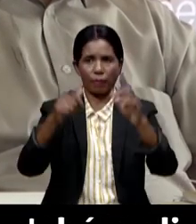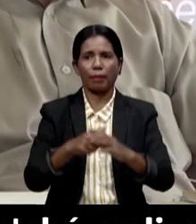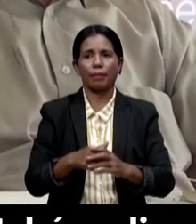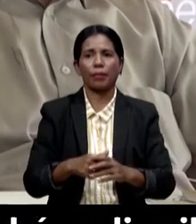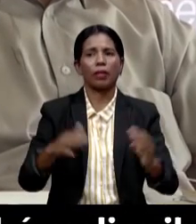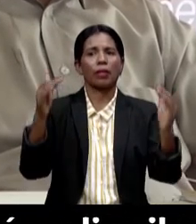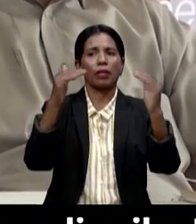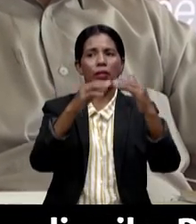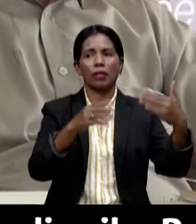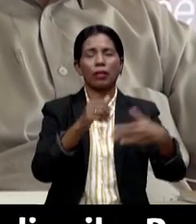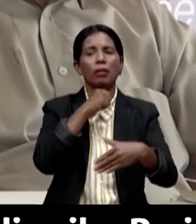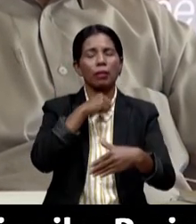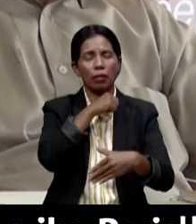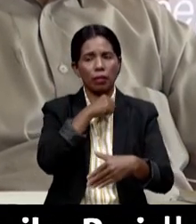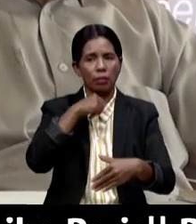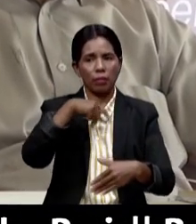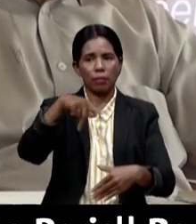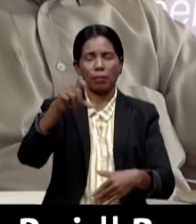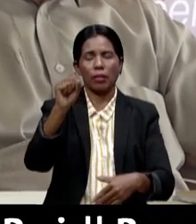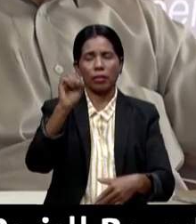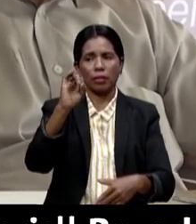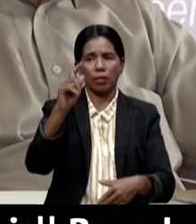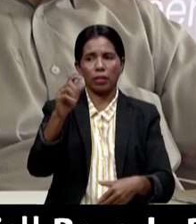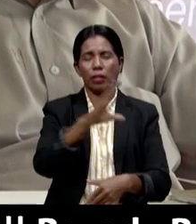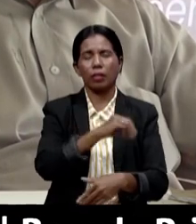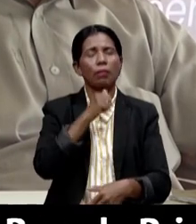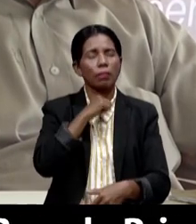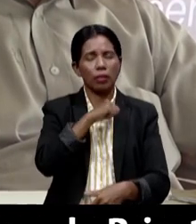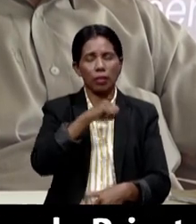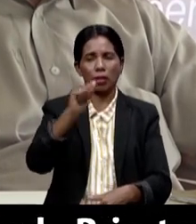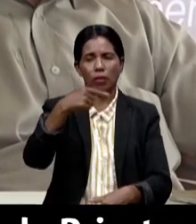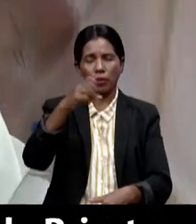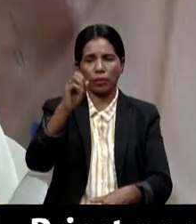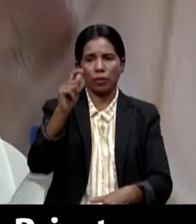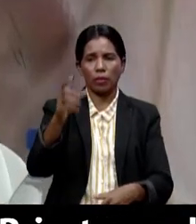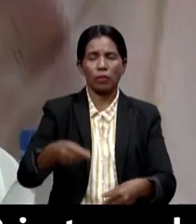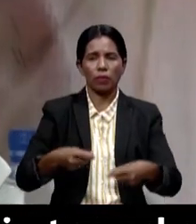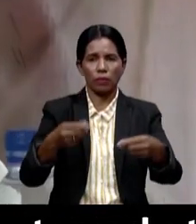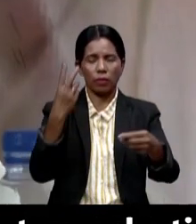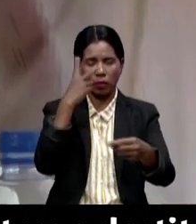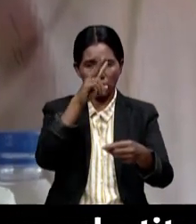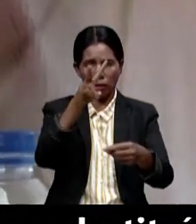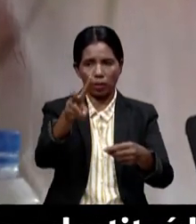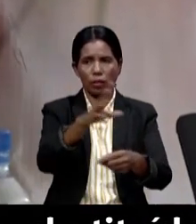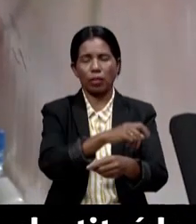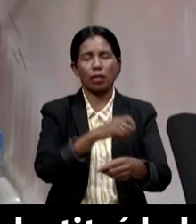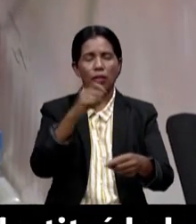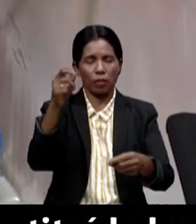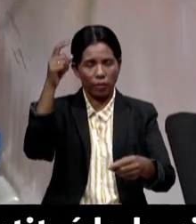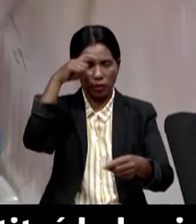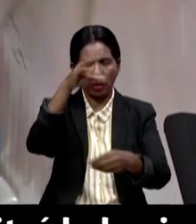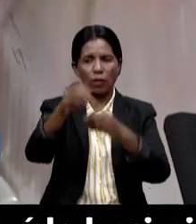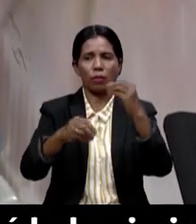seminário, né, orador Padre Plácido Freitas, no Padre Agostinho Soares, fosse a perspectiva filosofia no teologia,